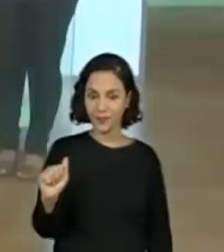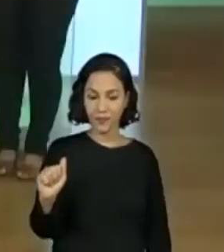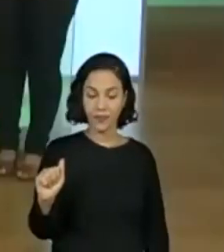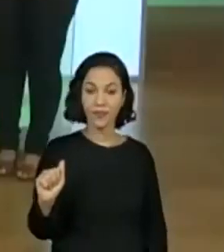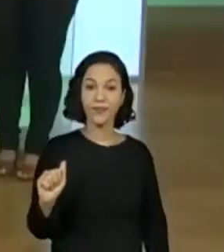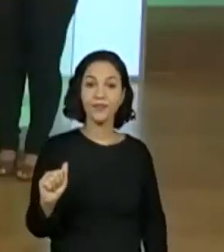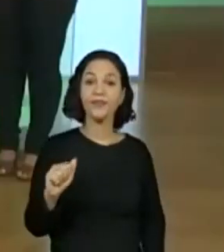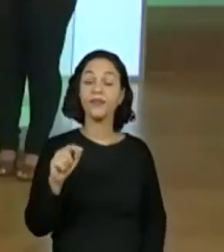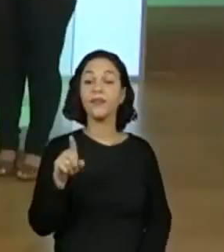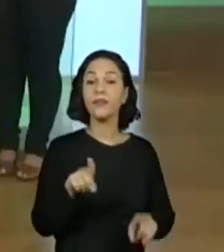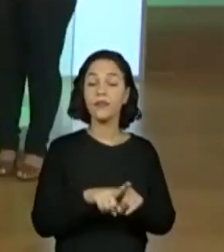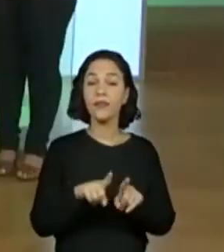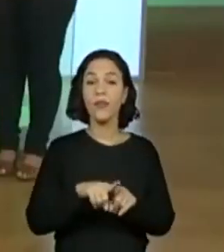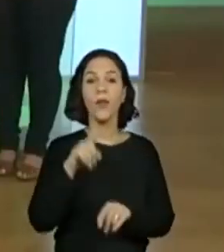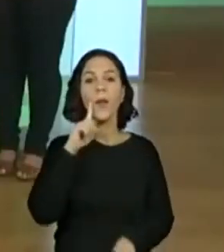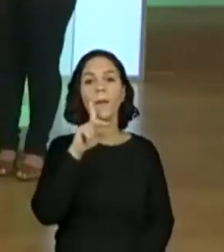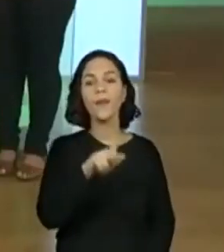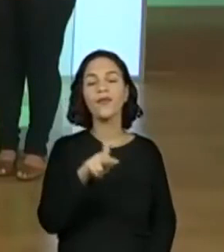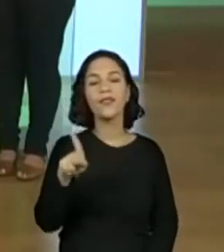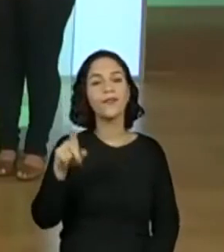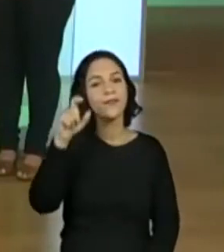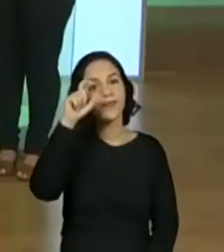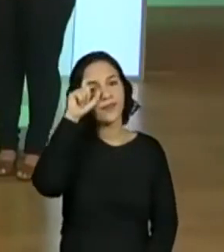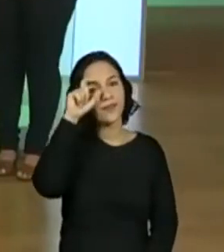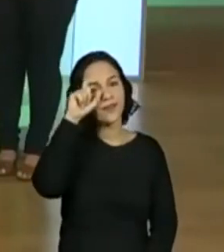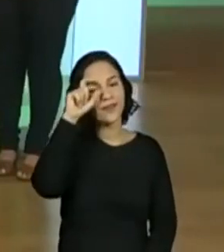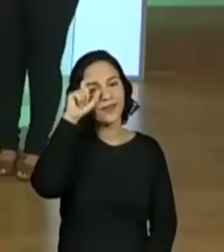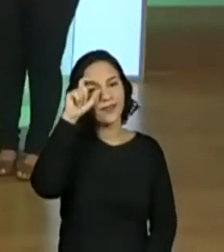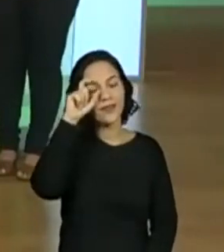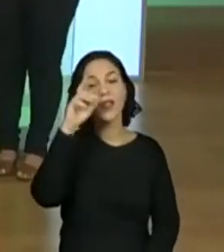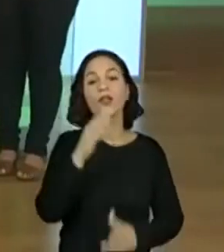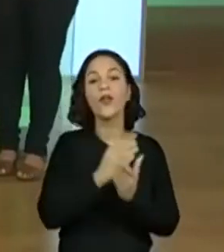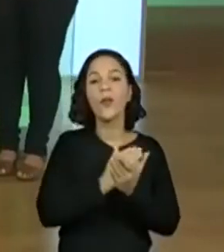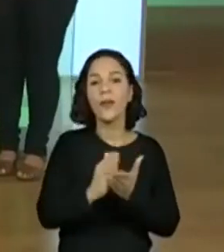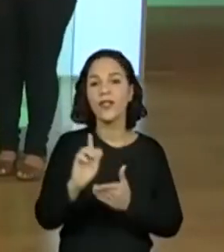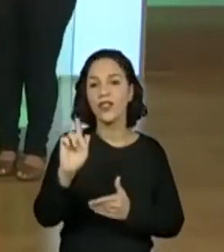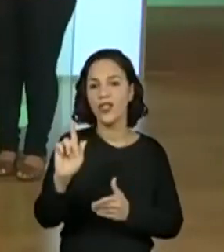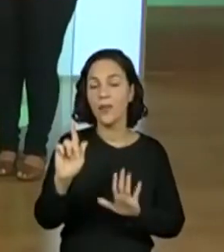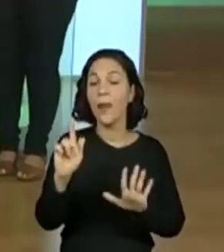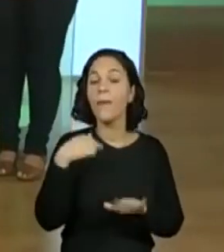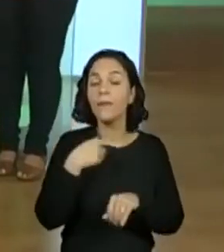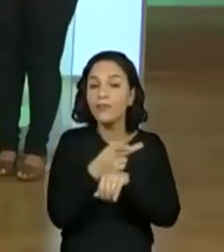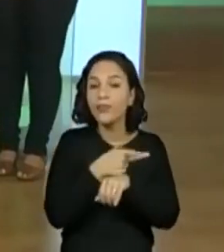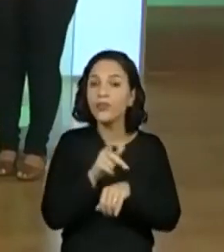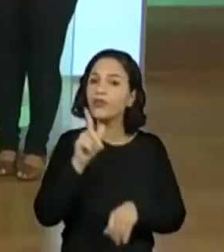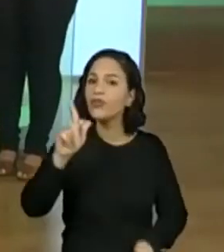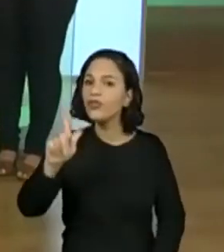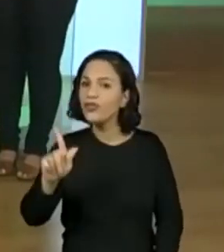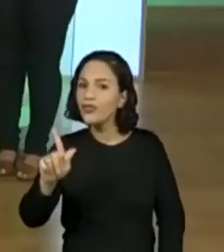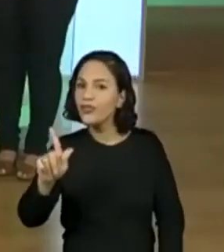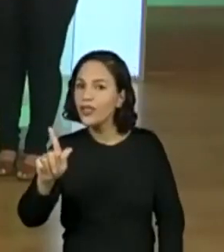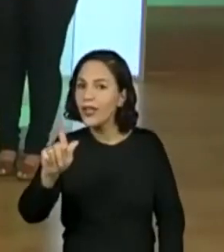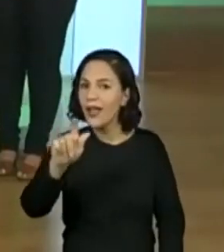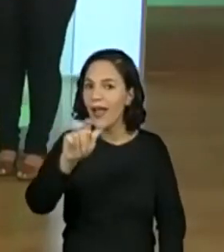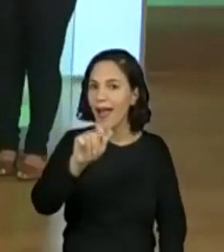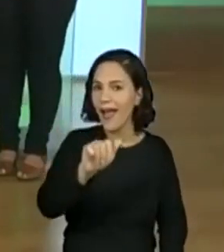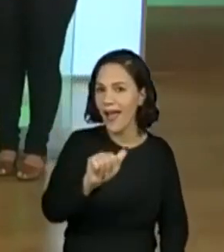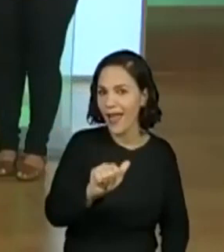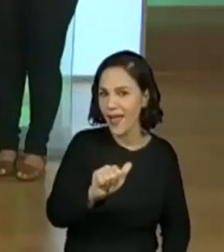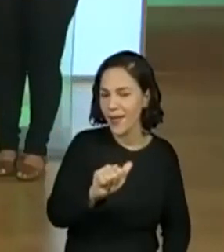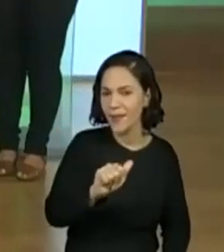professora Genoveva, que começa com G, mas a gente está procurando o gá. Então, a gente precisa do G e do